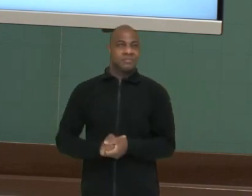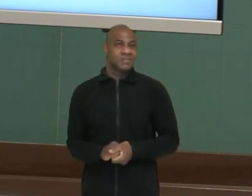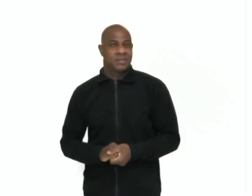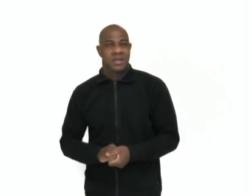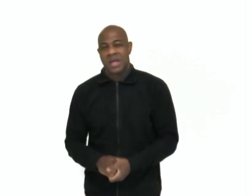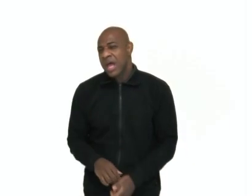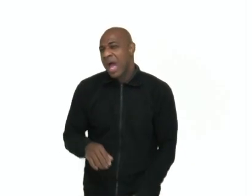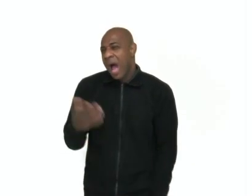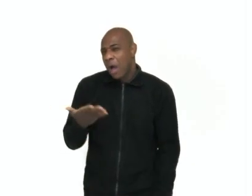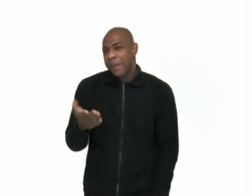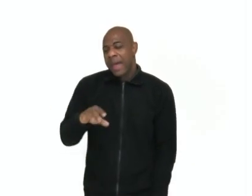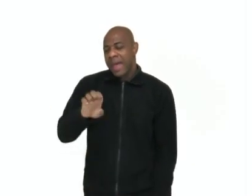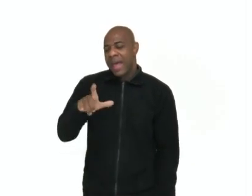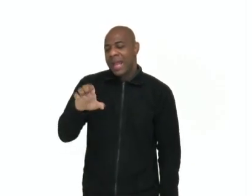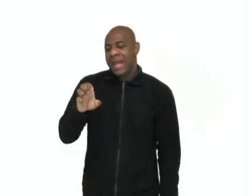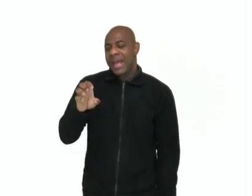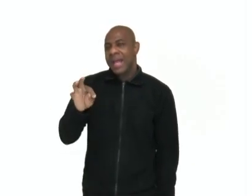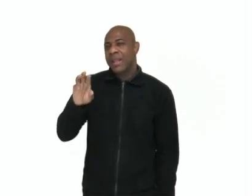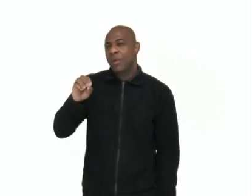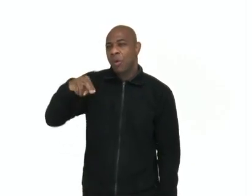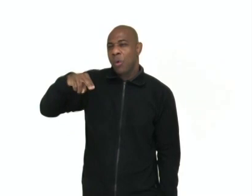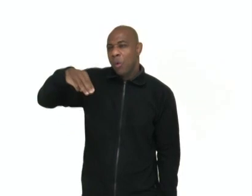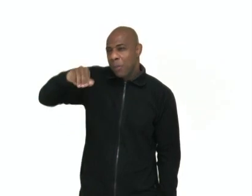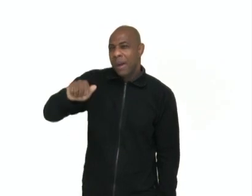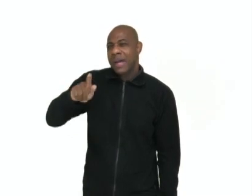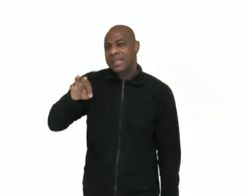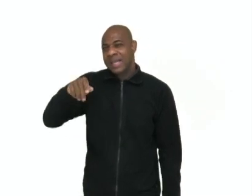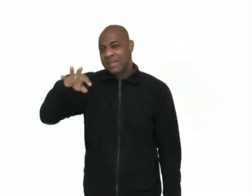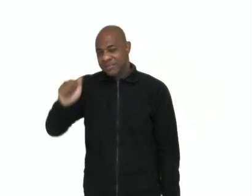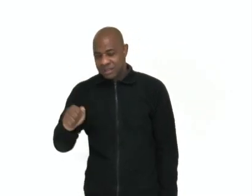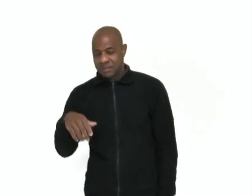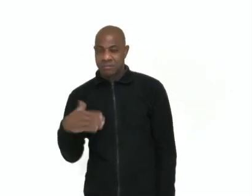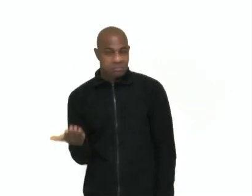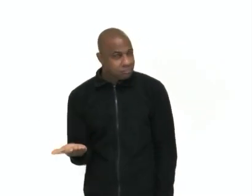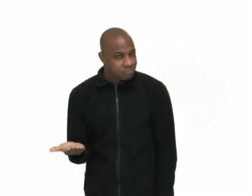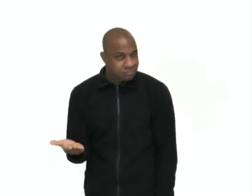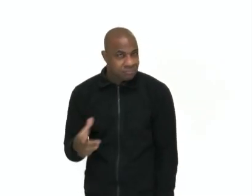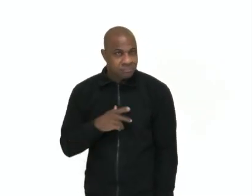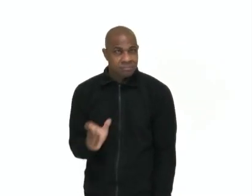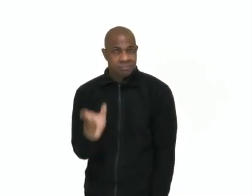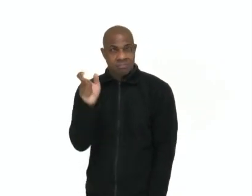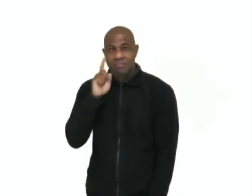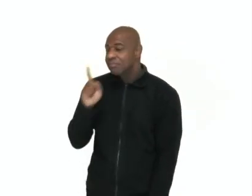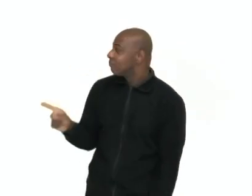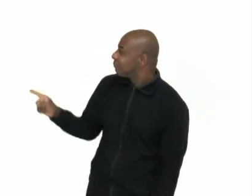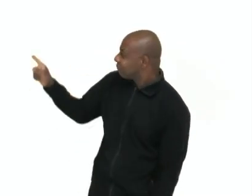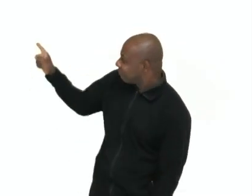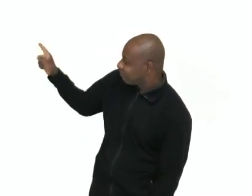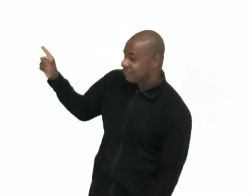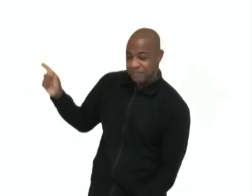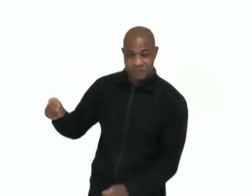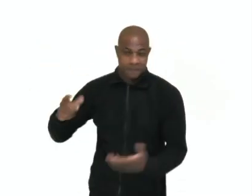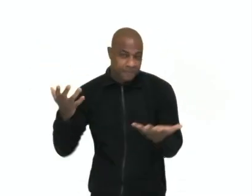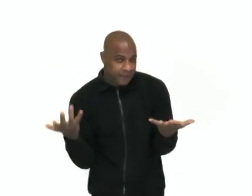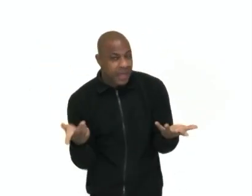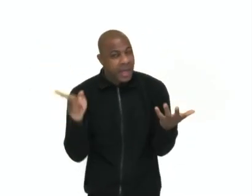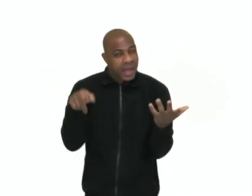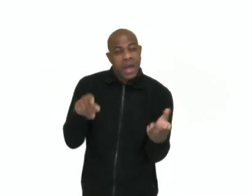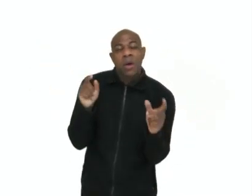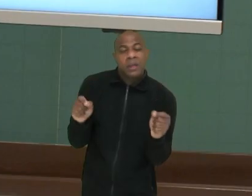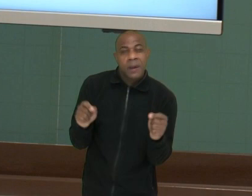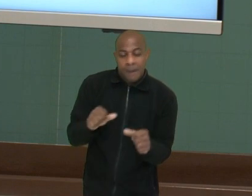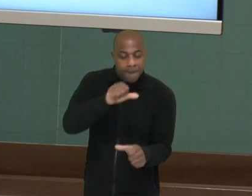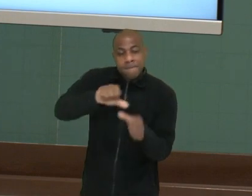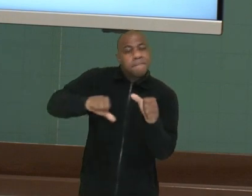onda eletromagnética, ela tem várias aplicações. E só para destacar, a onda eletromagnética, ela